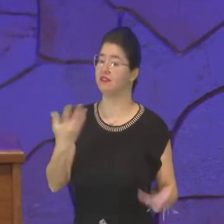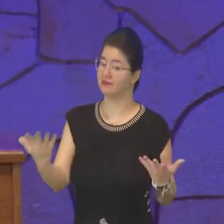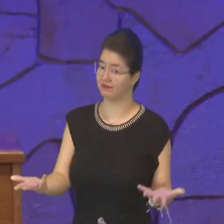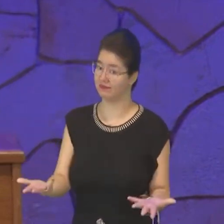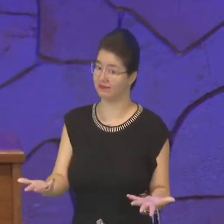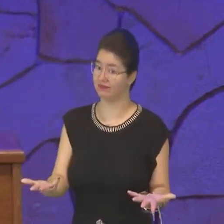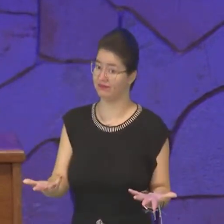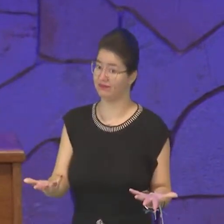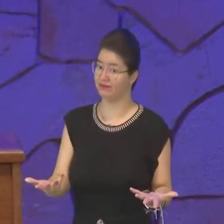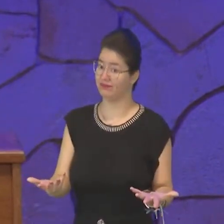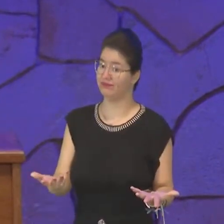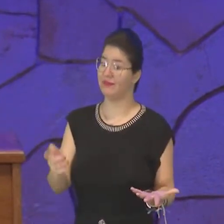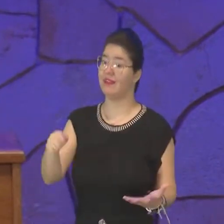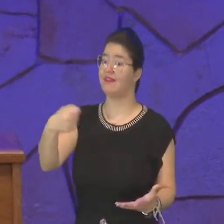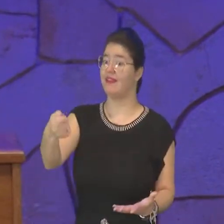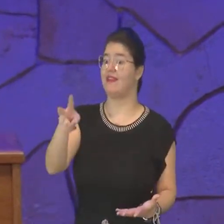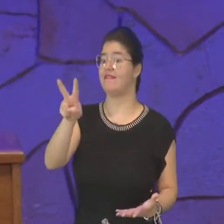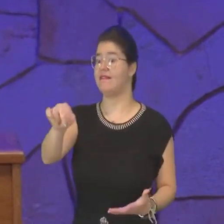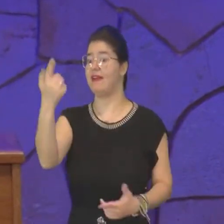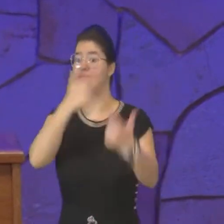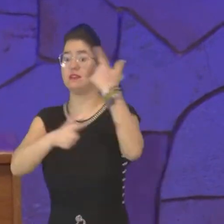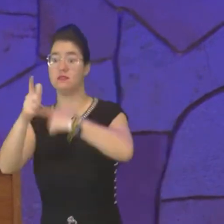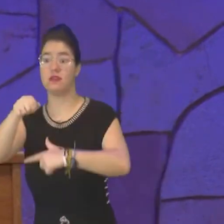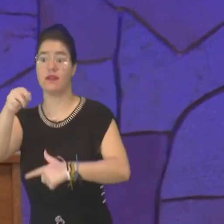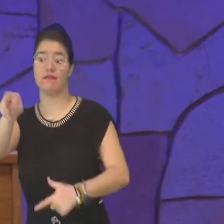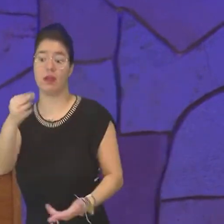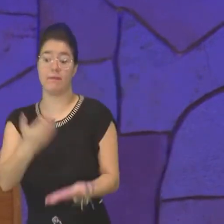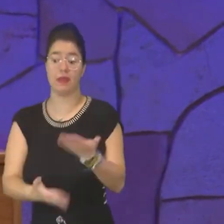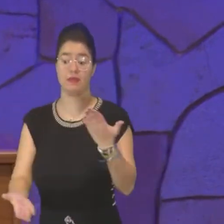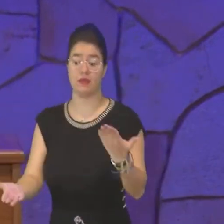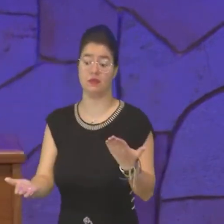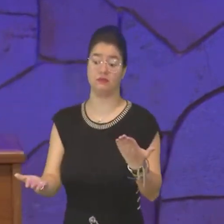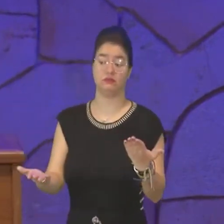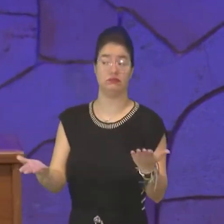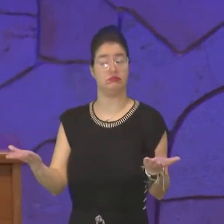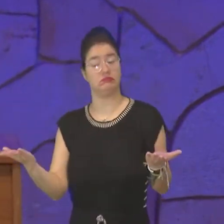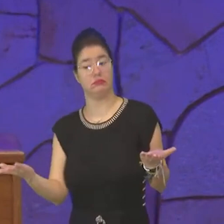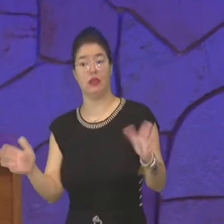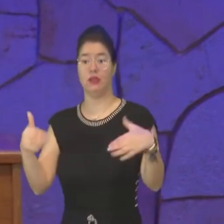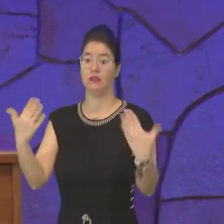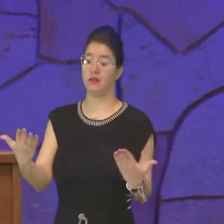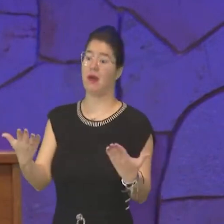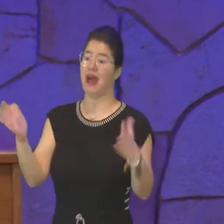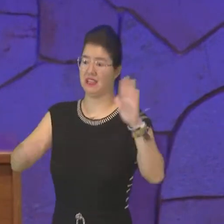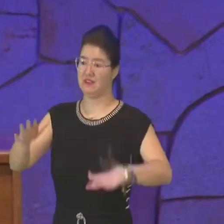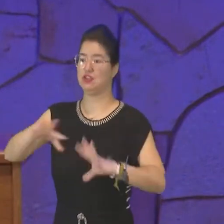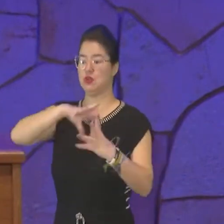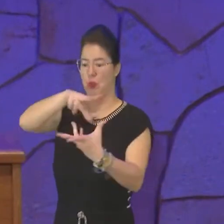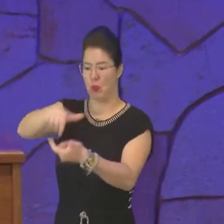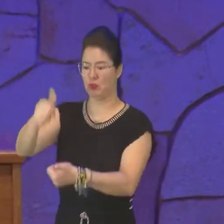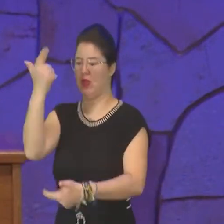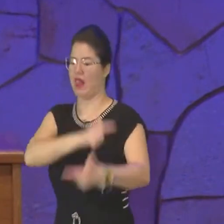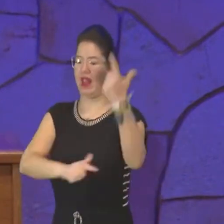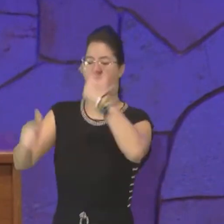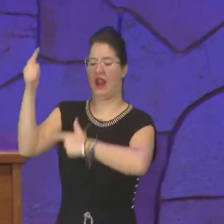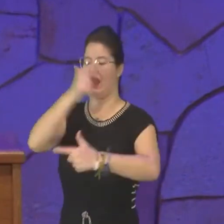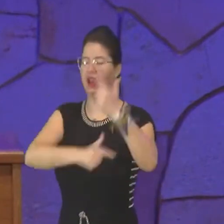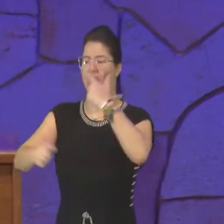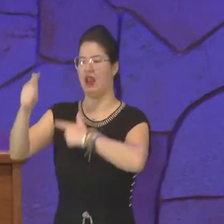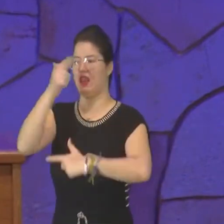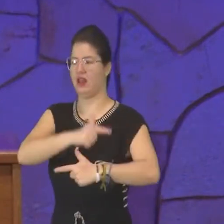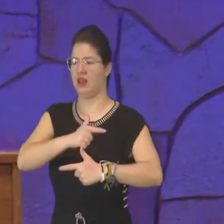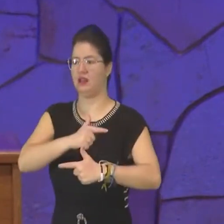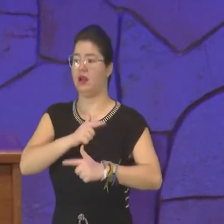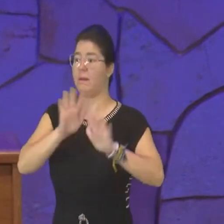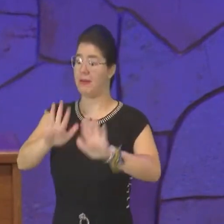Quem deve vencer esta batalha? Em muitos casos, o mundo tem vencido, mas é a hora e o momento